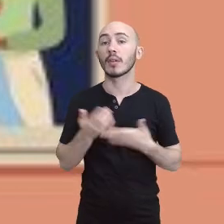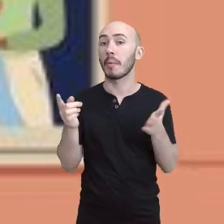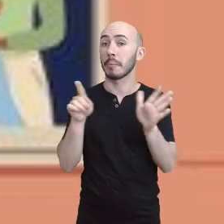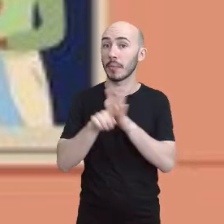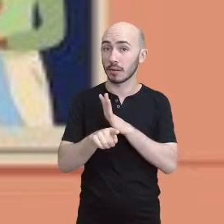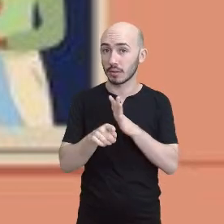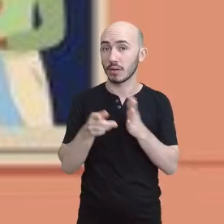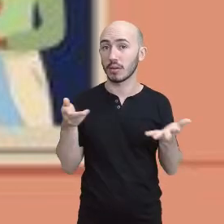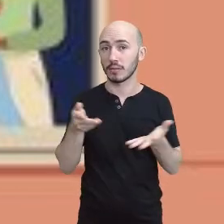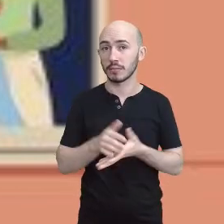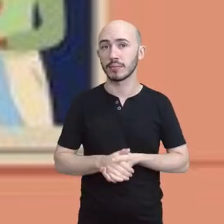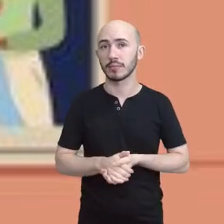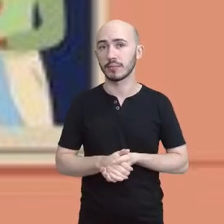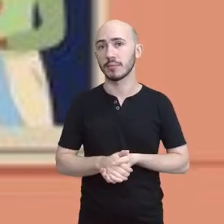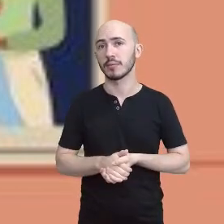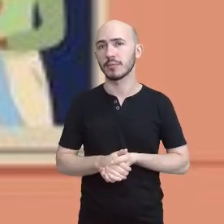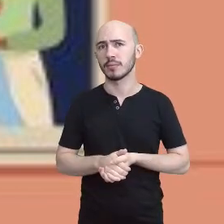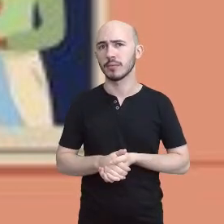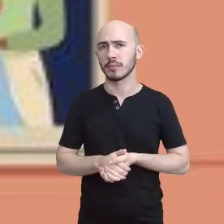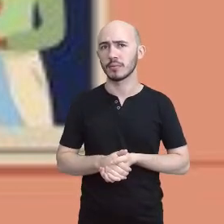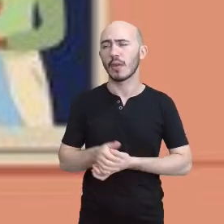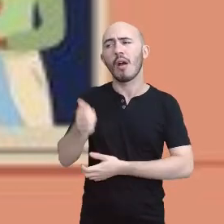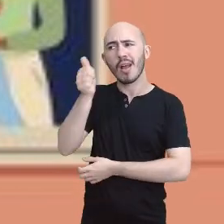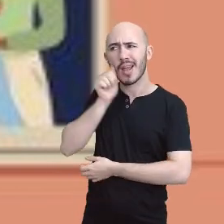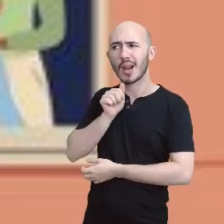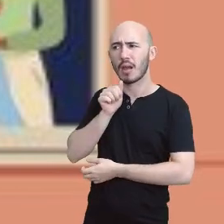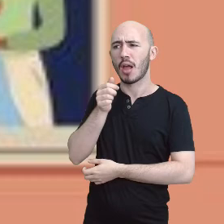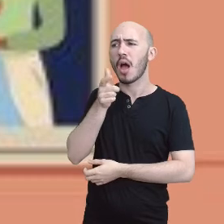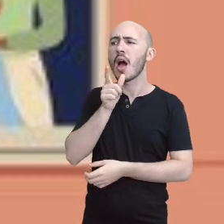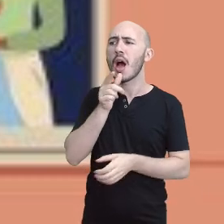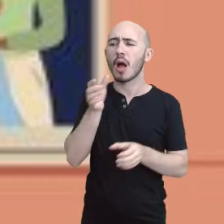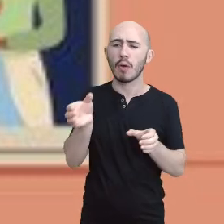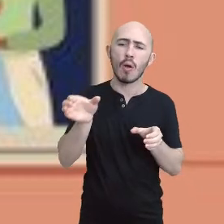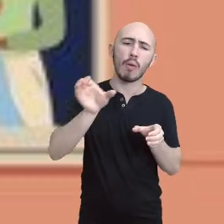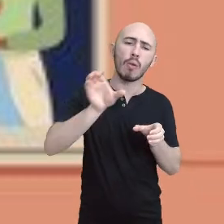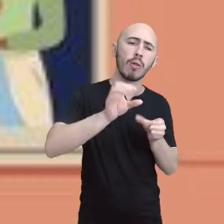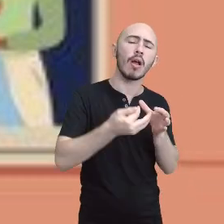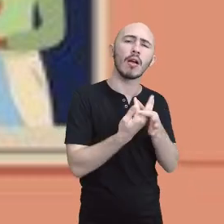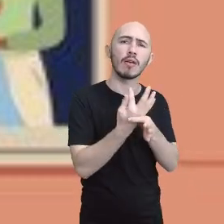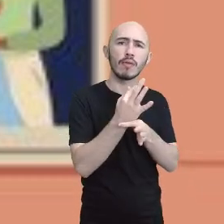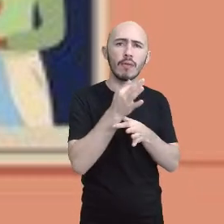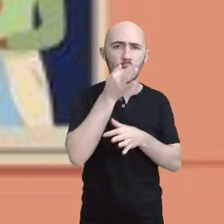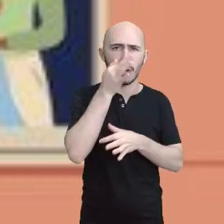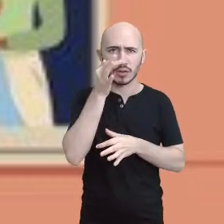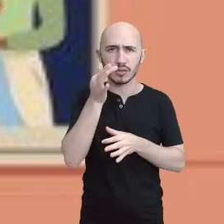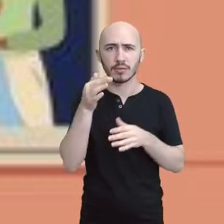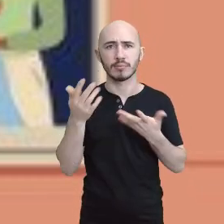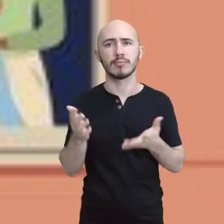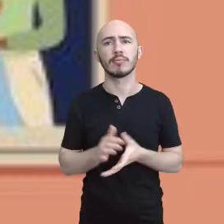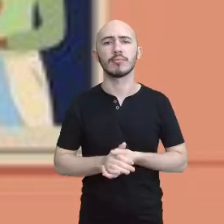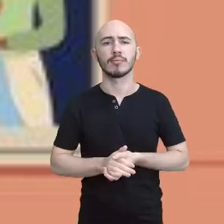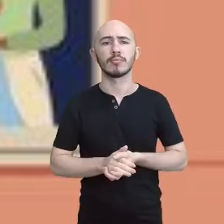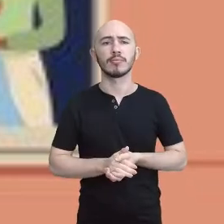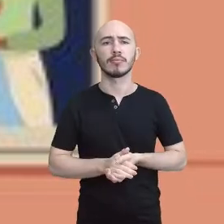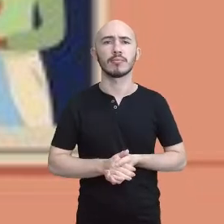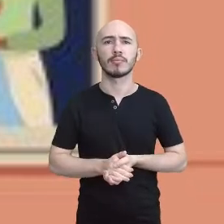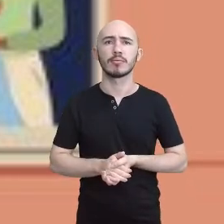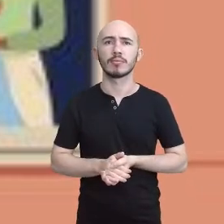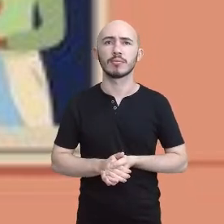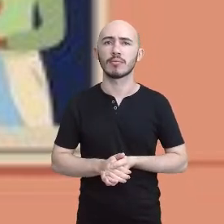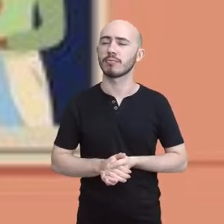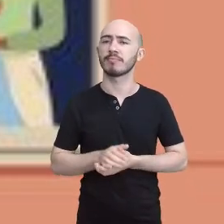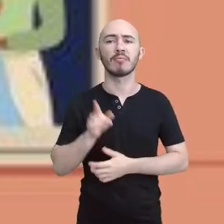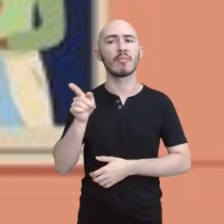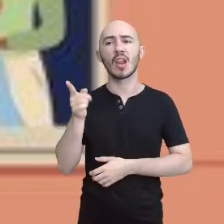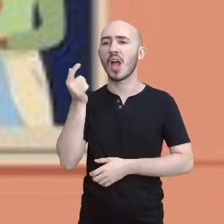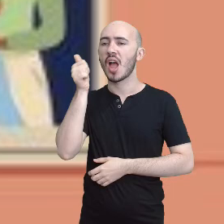perguntando. Ela está aguando as flores? Ela está regando as flores? No, she's not. Ela não